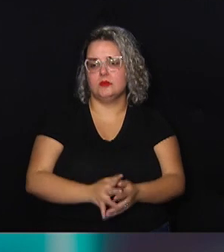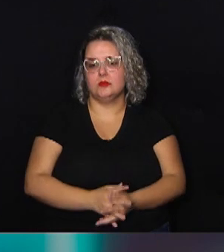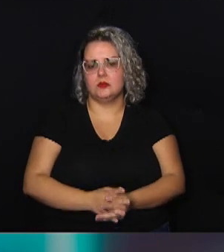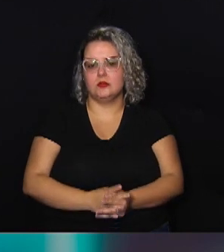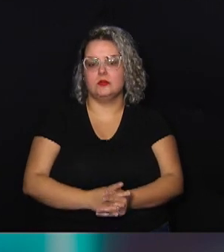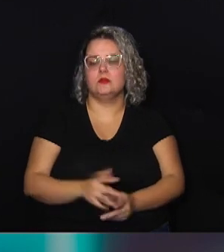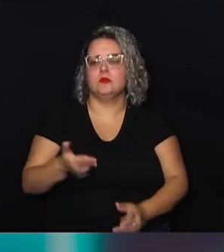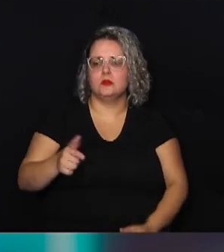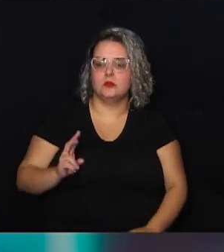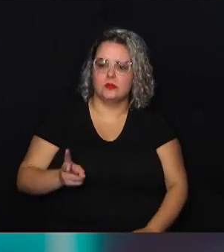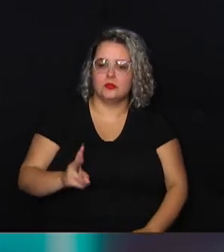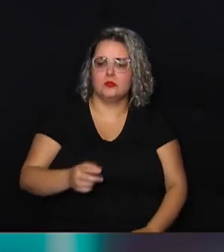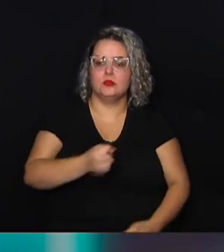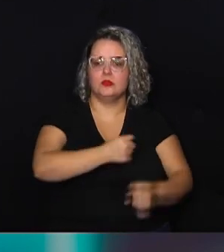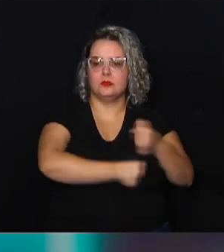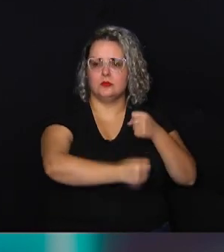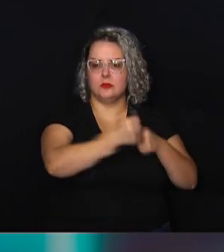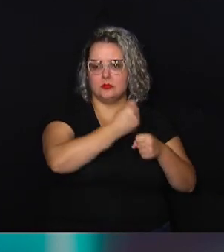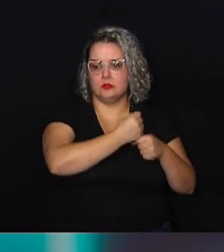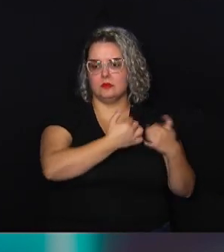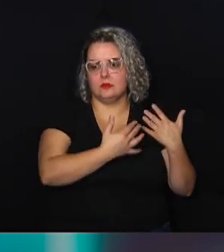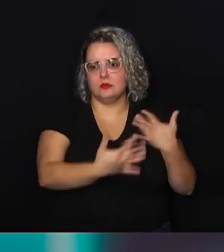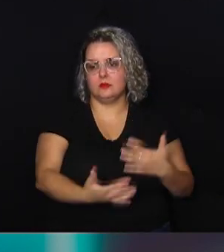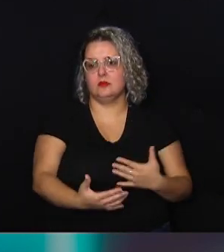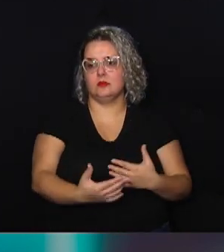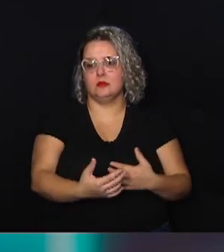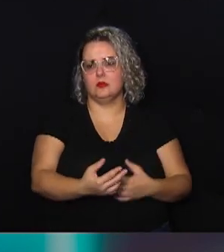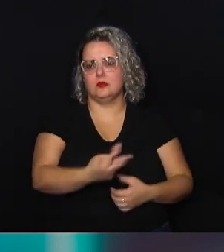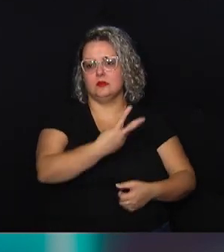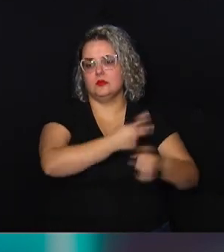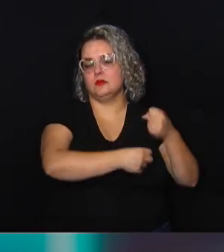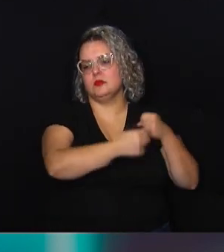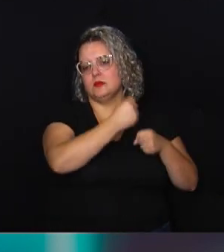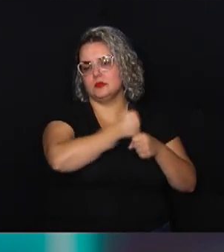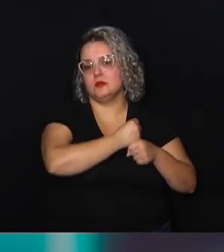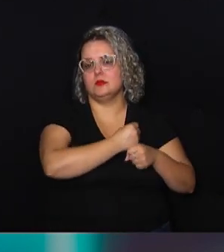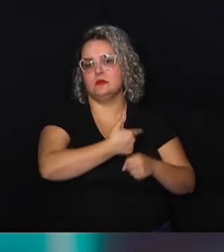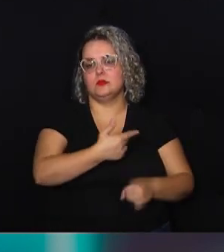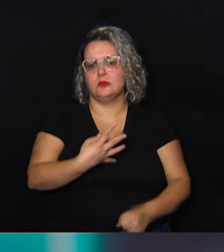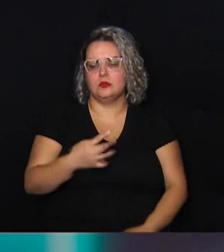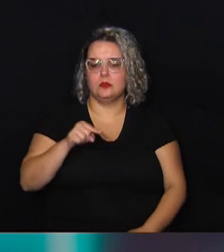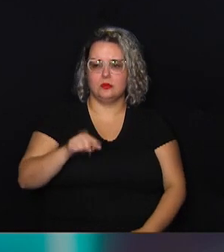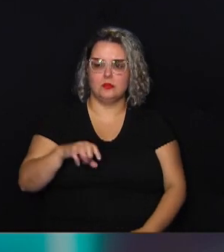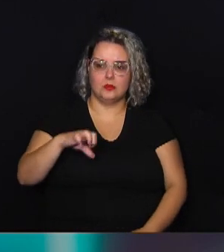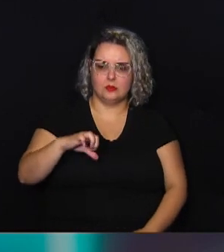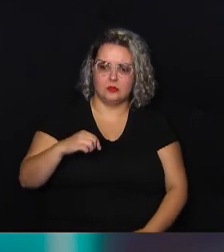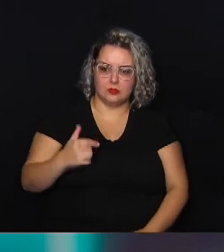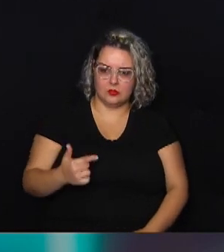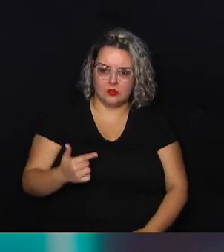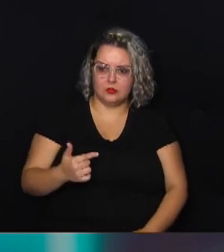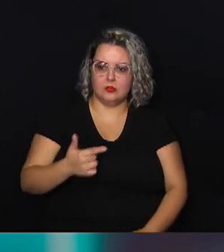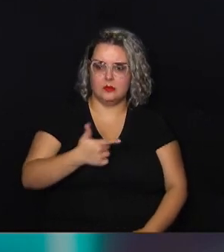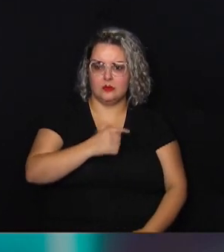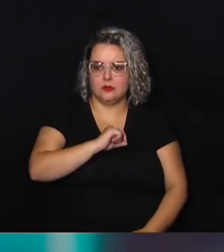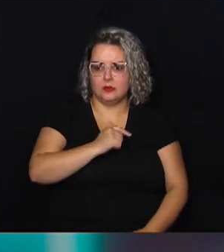né, do ano passado, do ano retrasado, 24,92%, e de